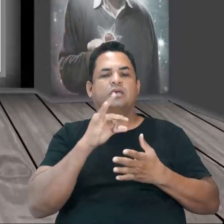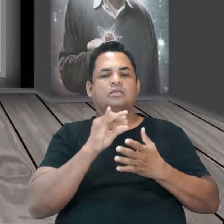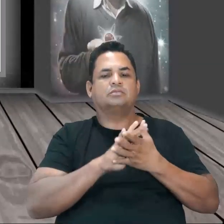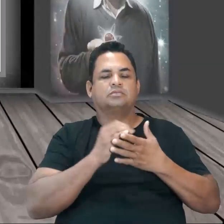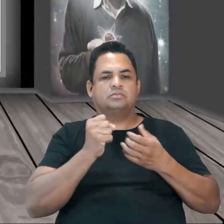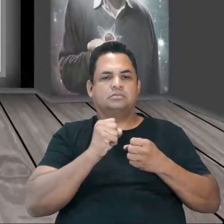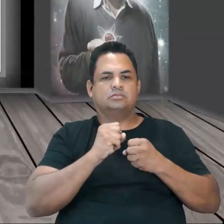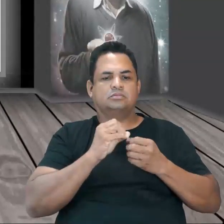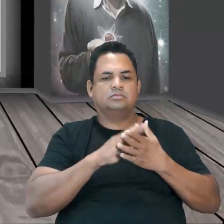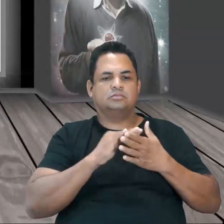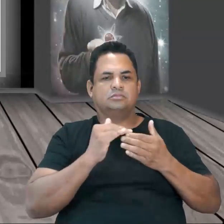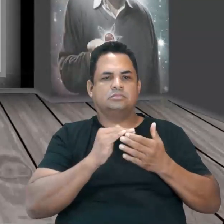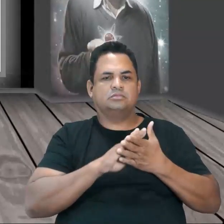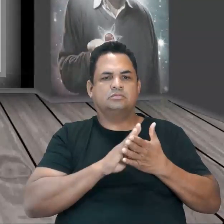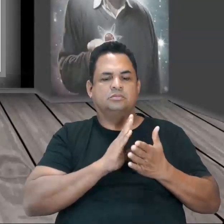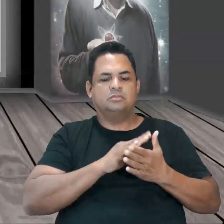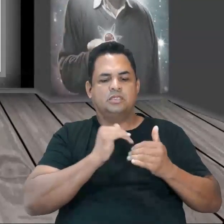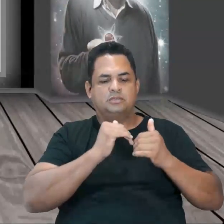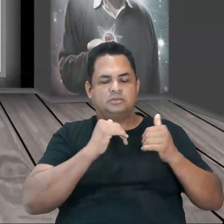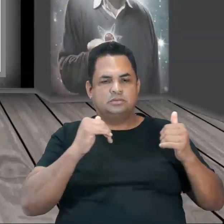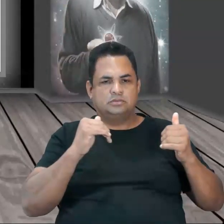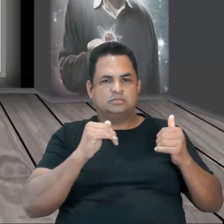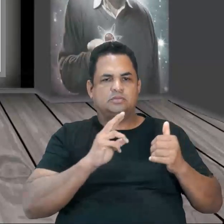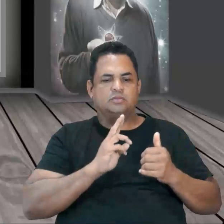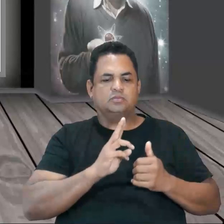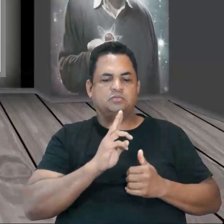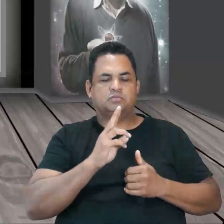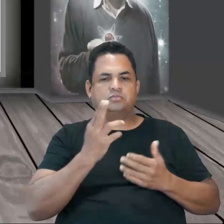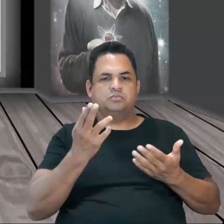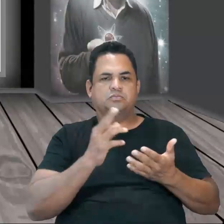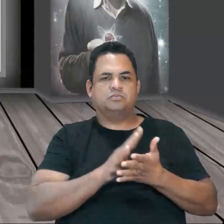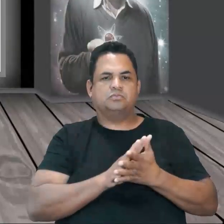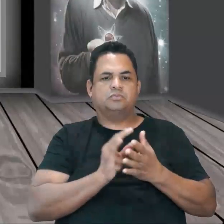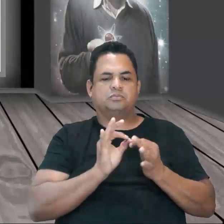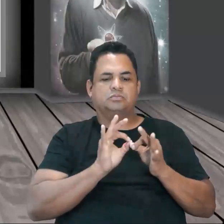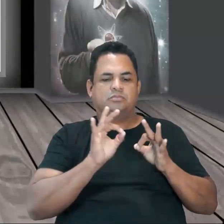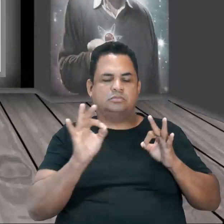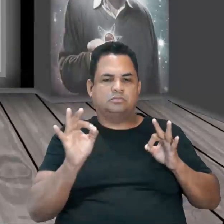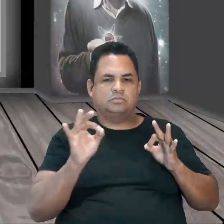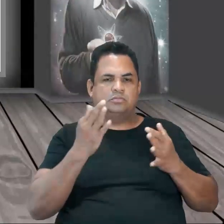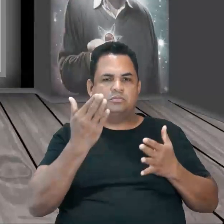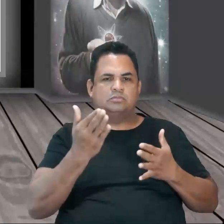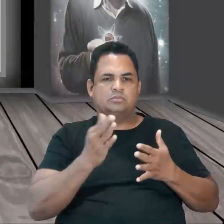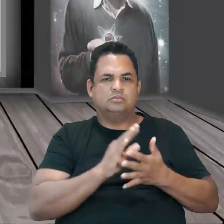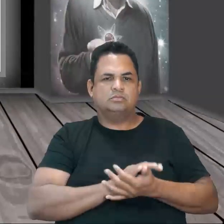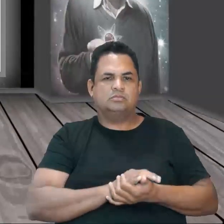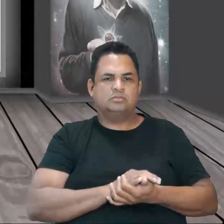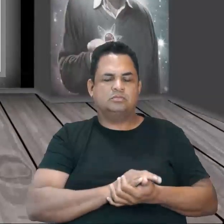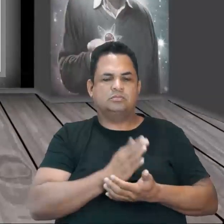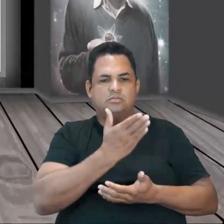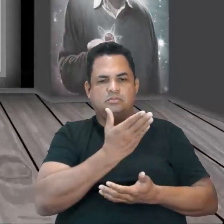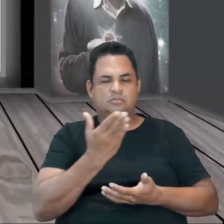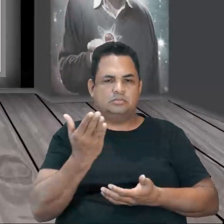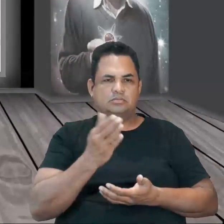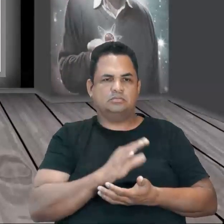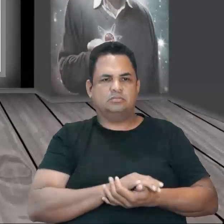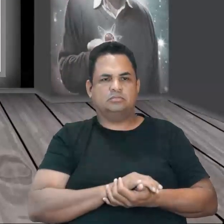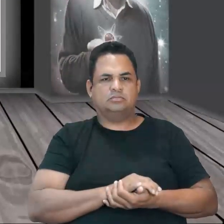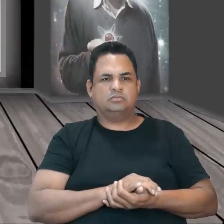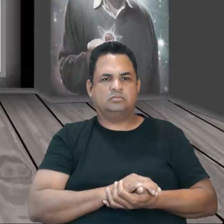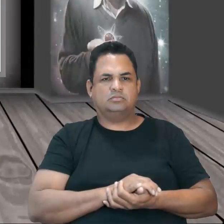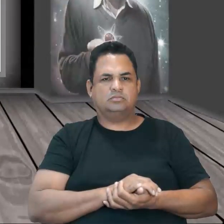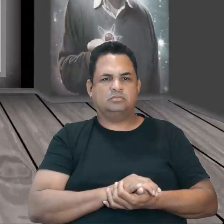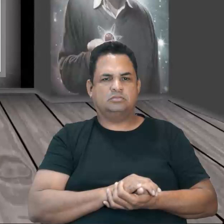espaçam uniformemente. Então, a mesma distância que ela está aqui nessa... É como se fosse eu desse aqui. Eu coloco...